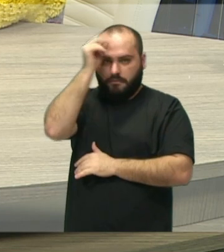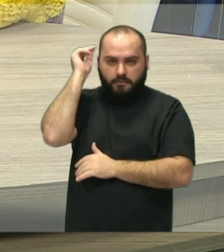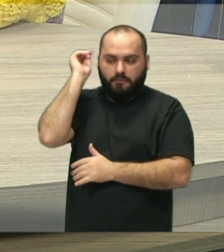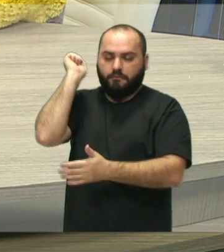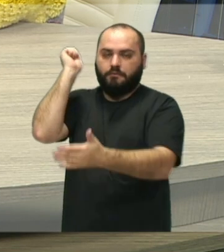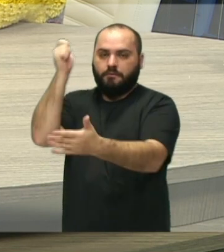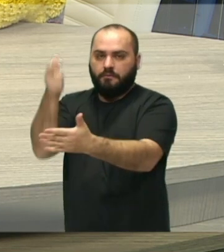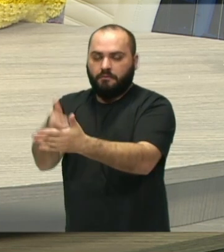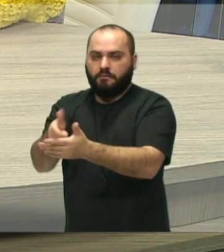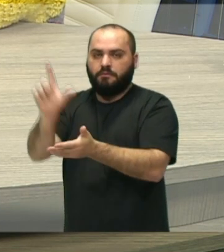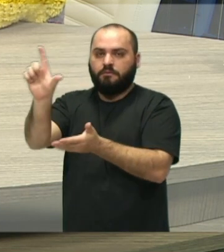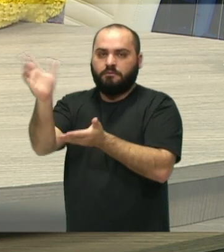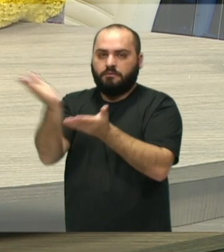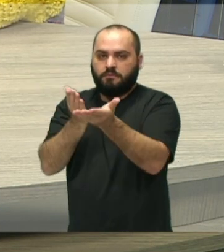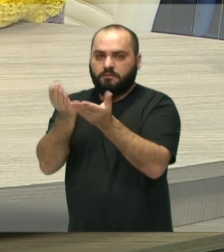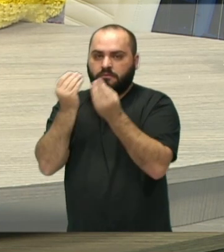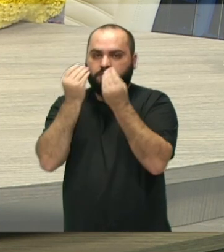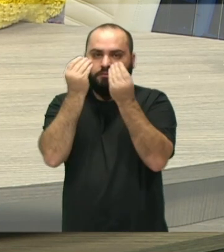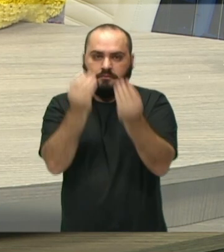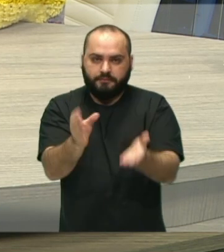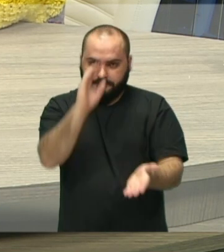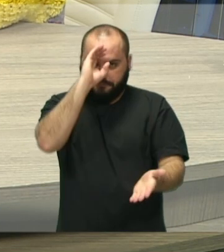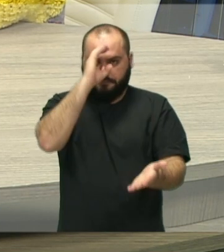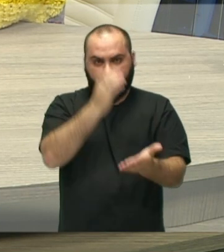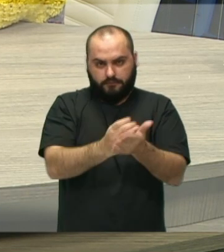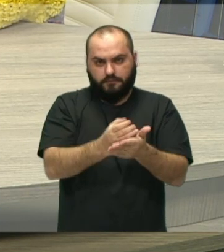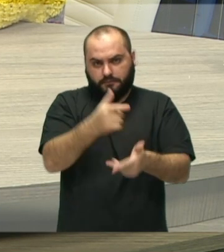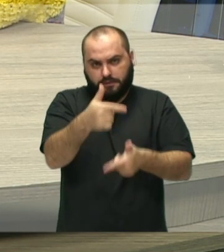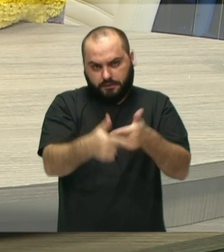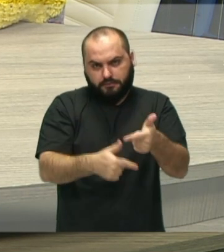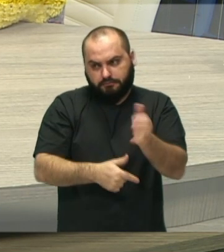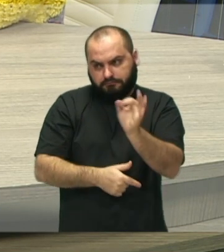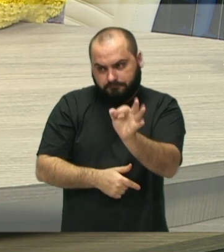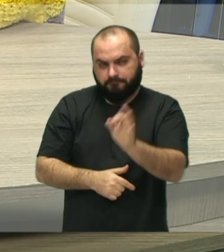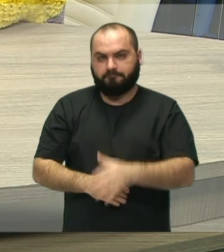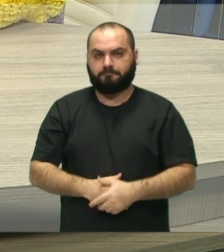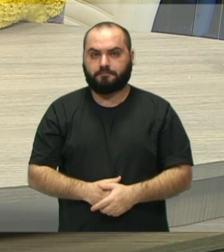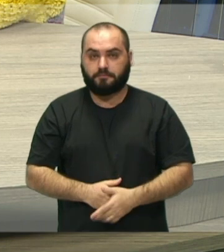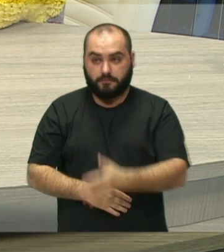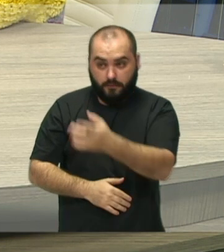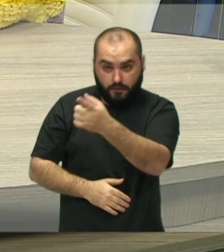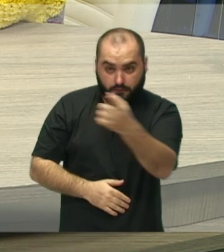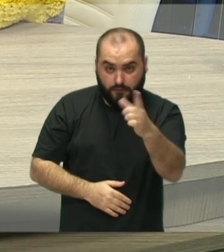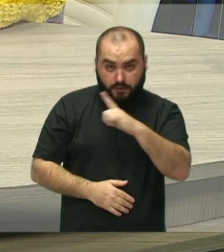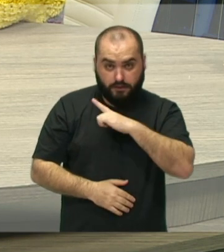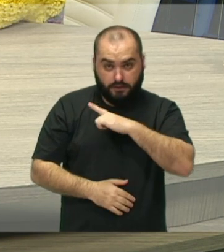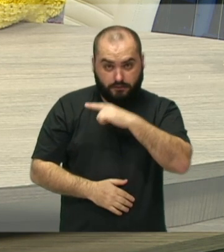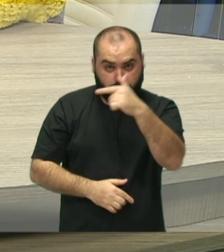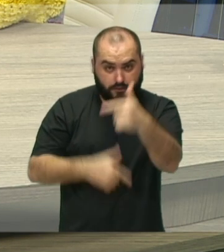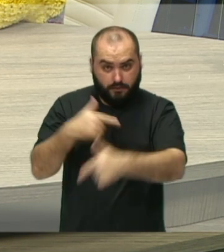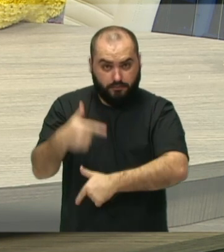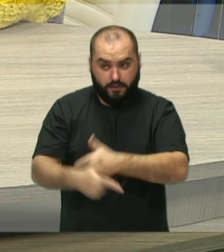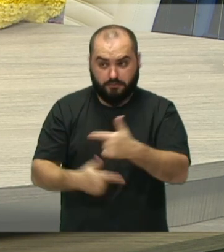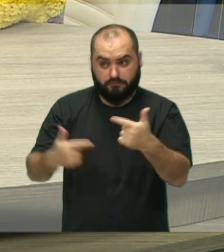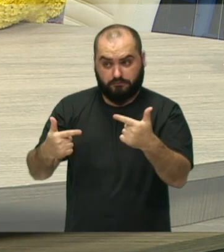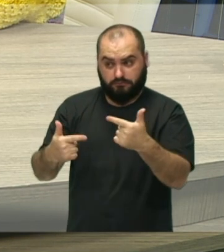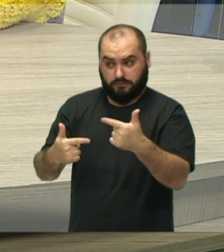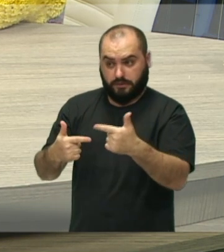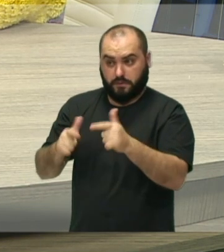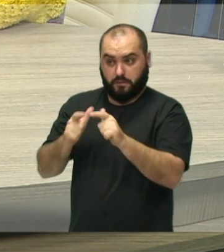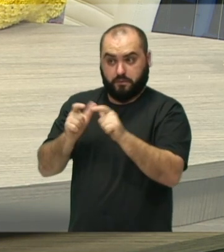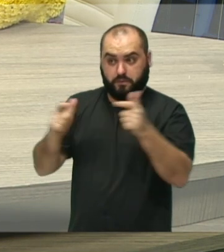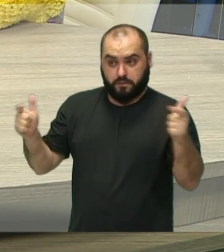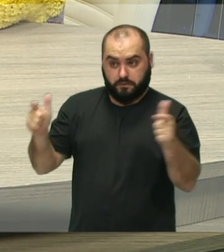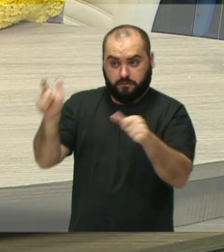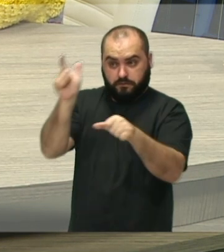das licitações e, quer dizer, você tem um grande contingente a ser fiscalizado, mas por